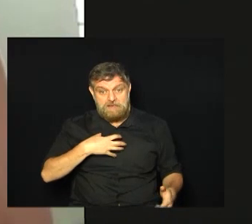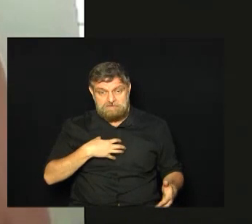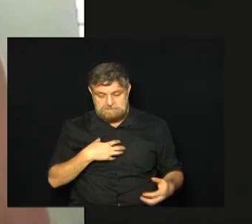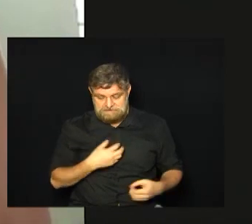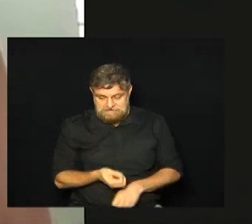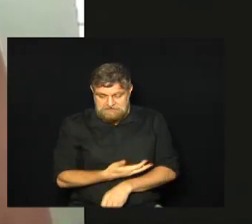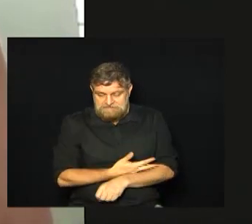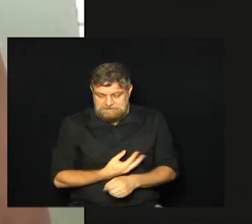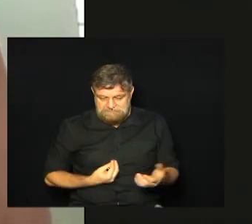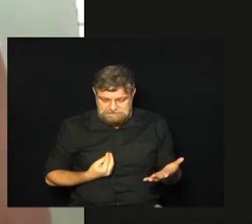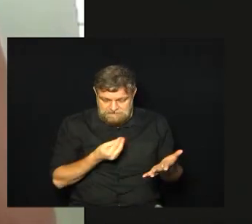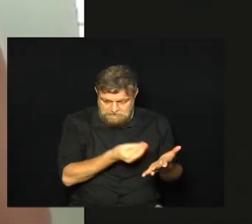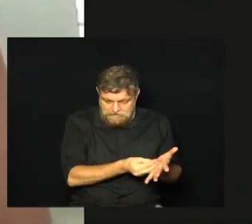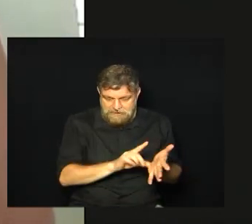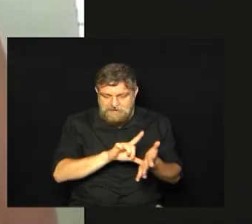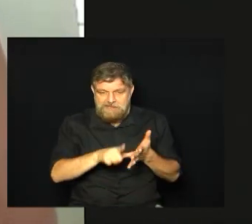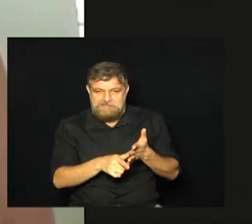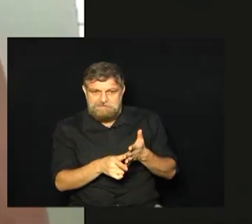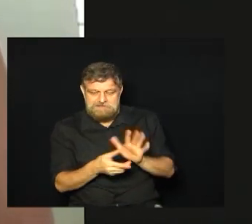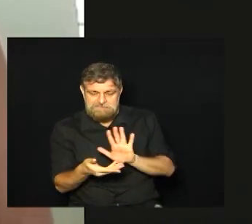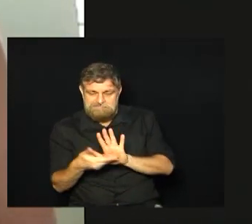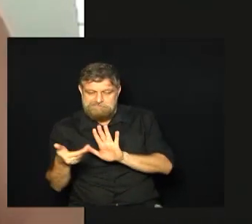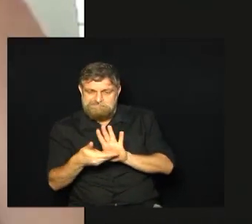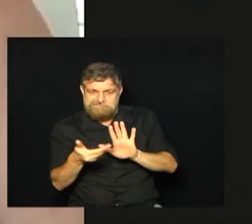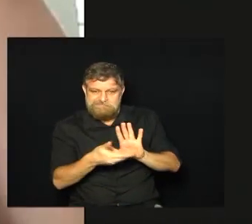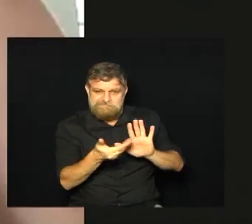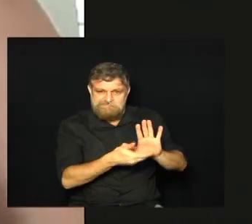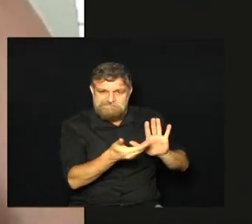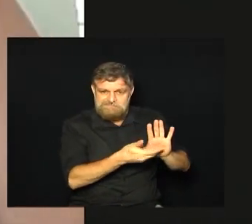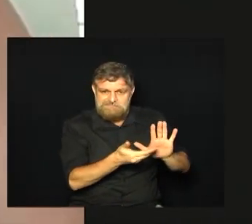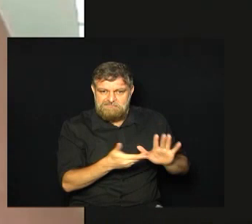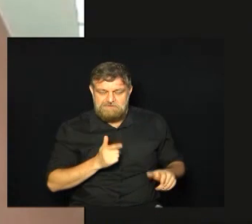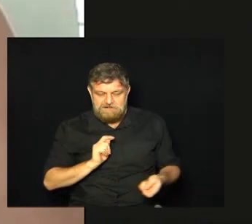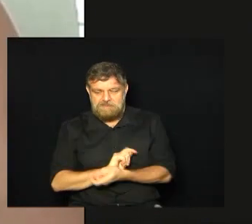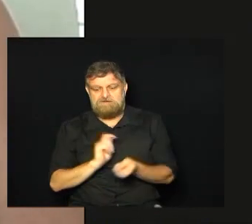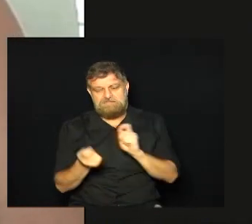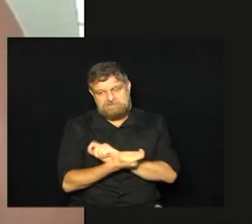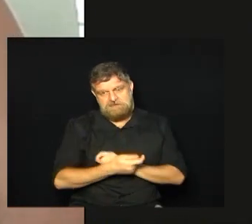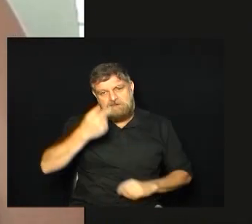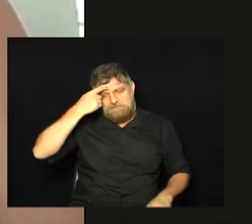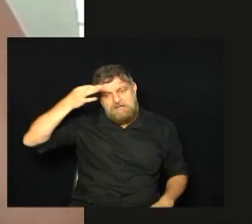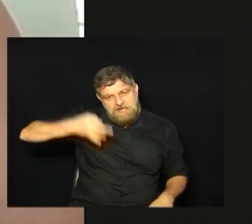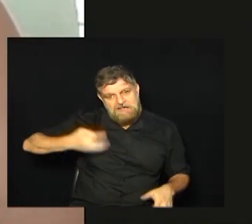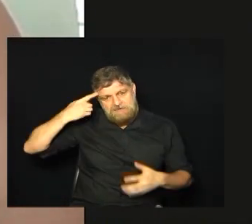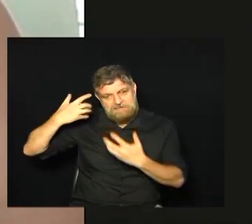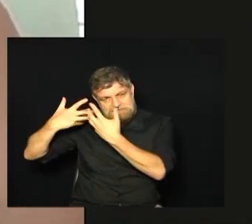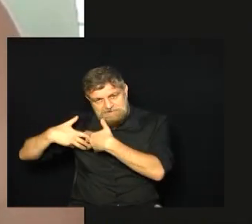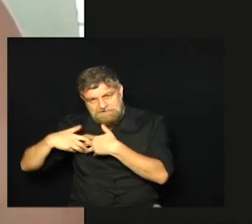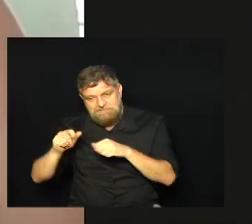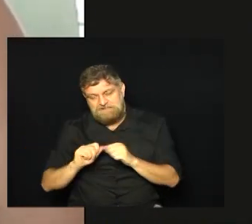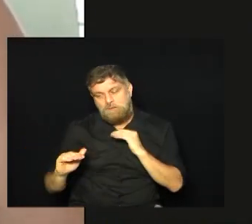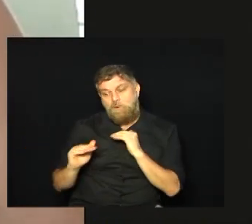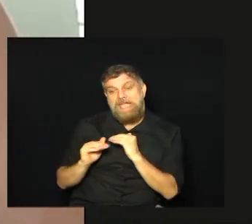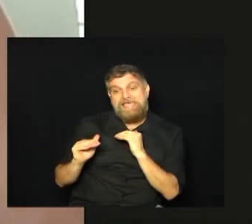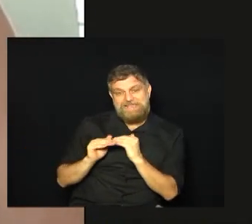emoção e depois eu reviso com o lado mais racional, né? Faz o equilíbrio,